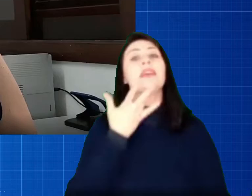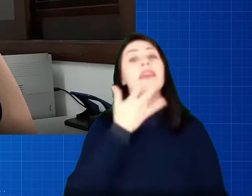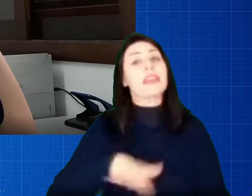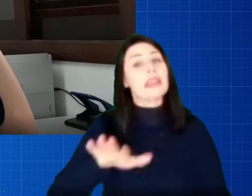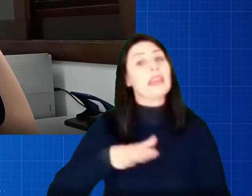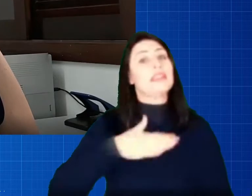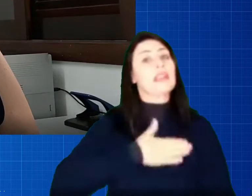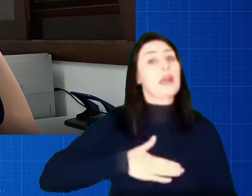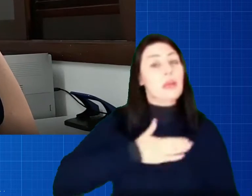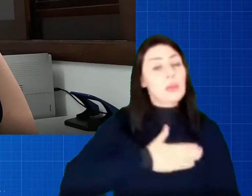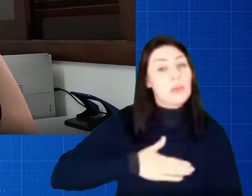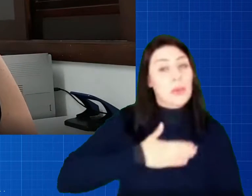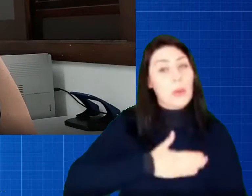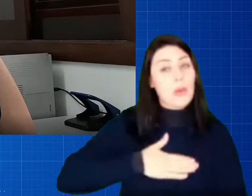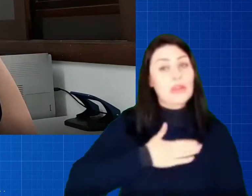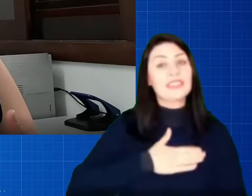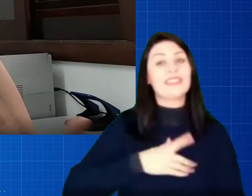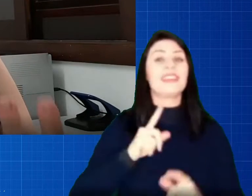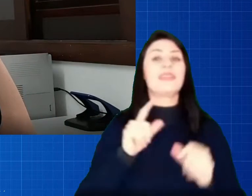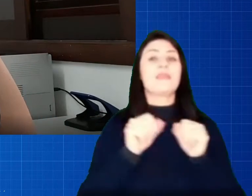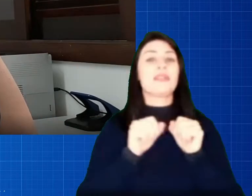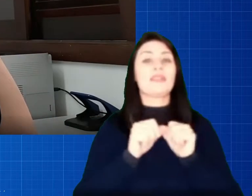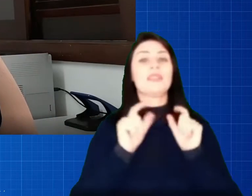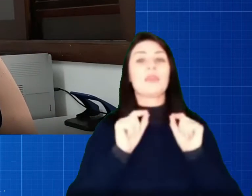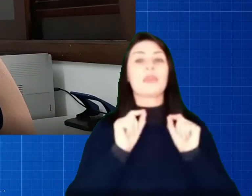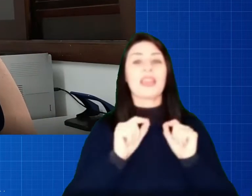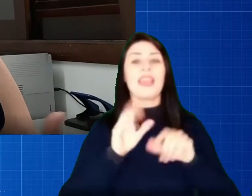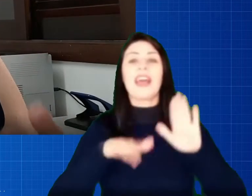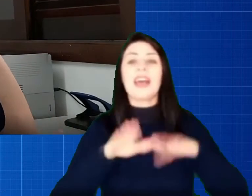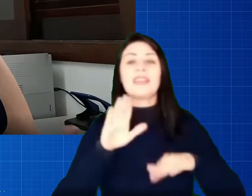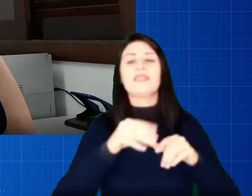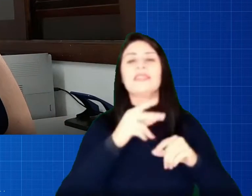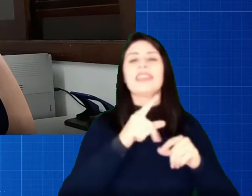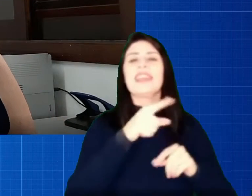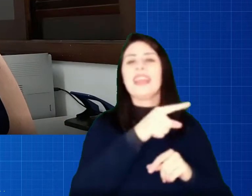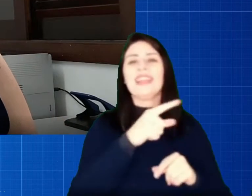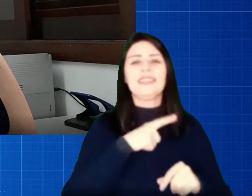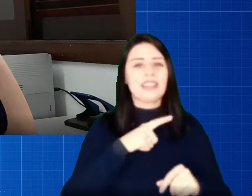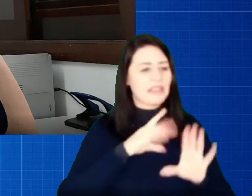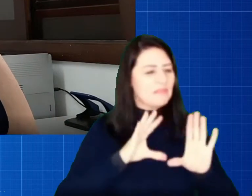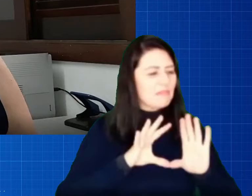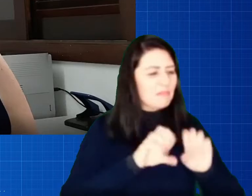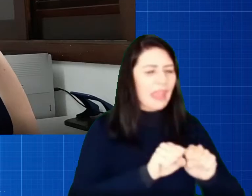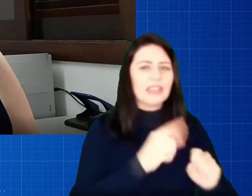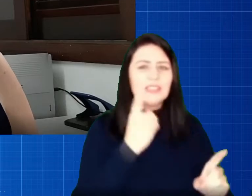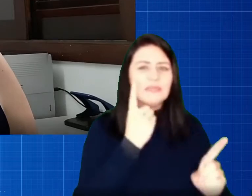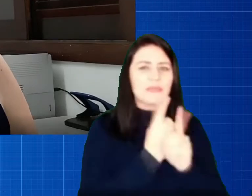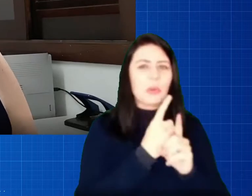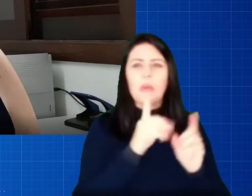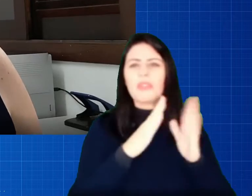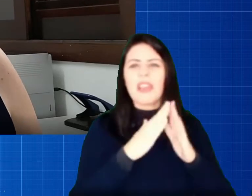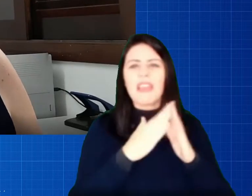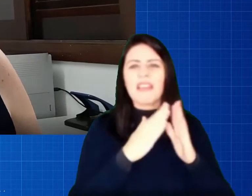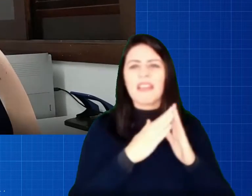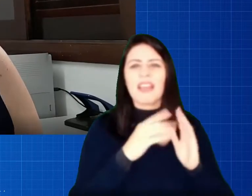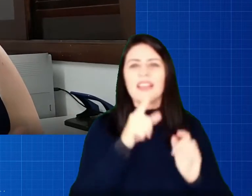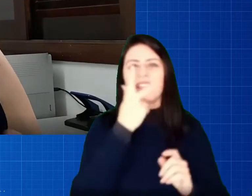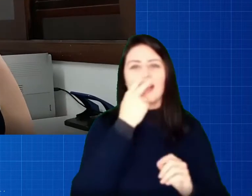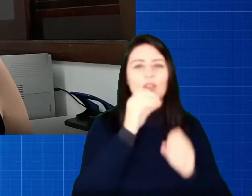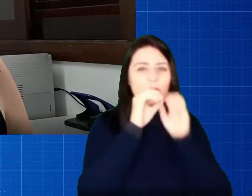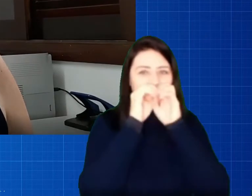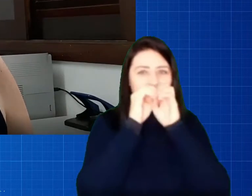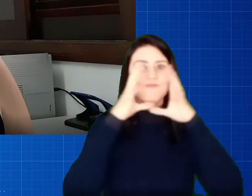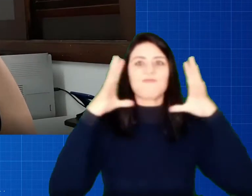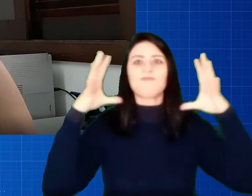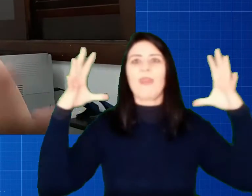pequena gosta de usar preservativo para fazer, né? Às vezes eles entram em contato com o preservativo, porque, né, achou em casa alguma coisa, que legal, é